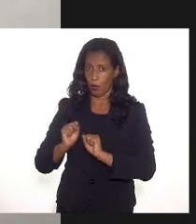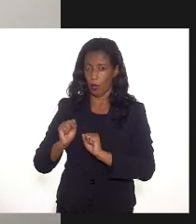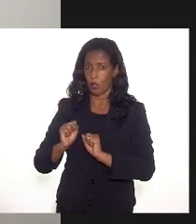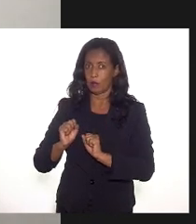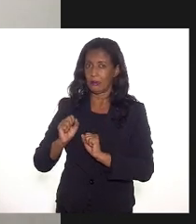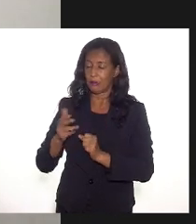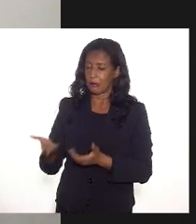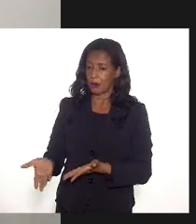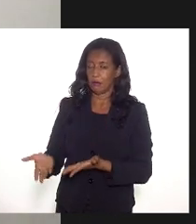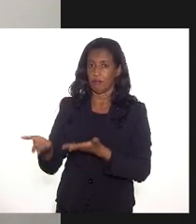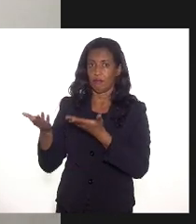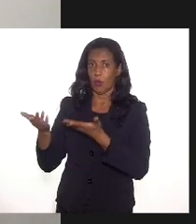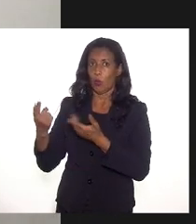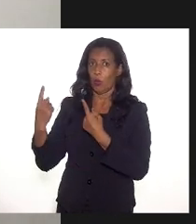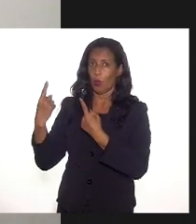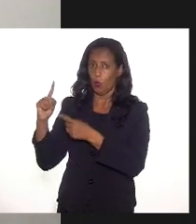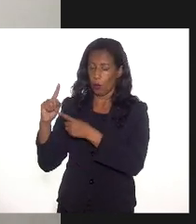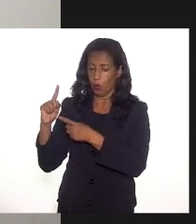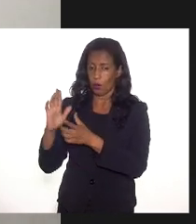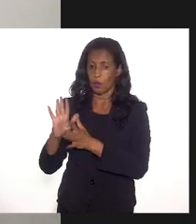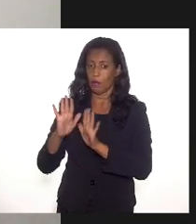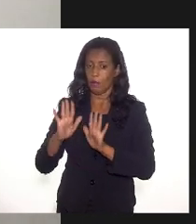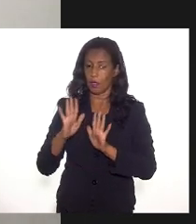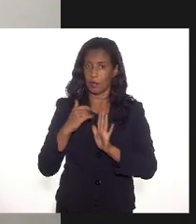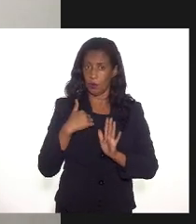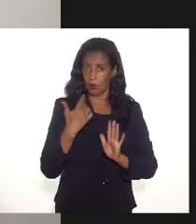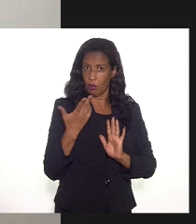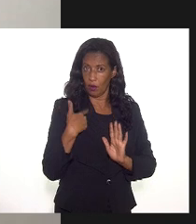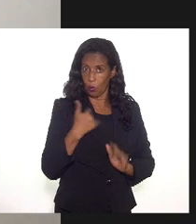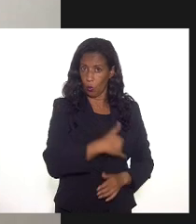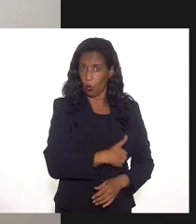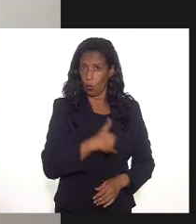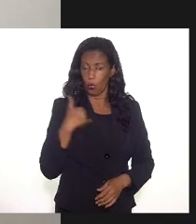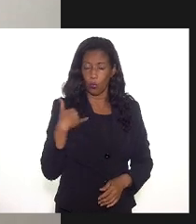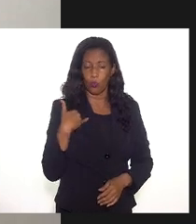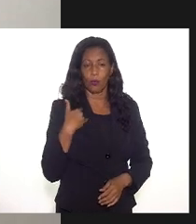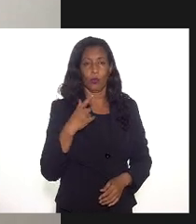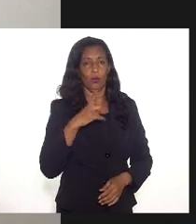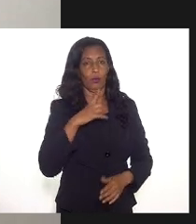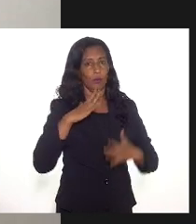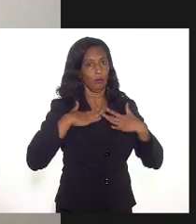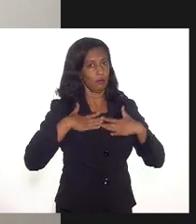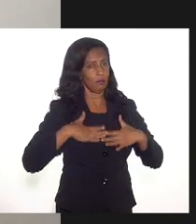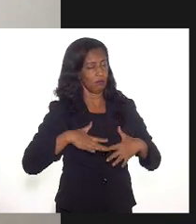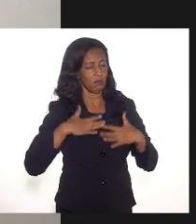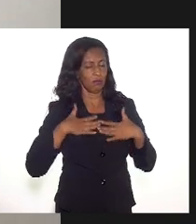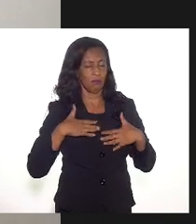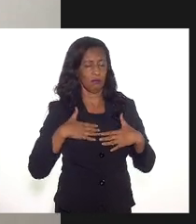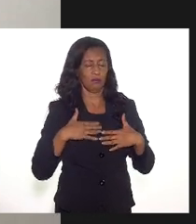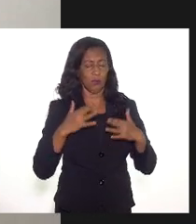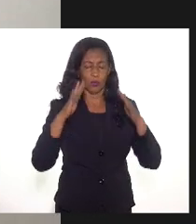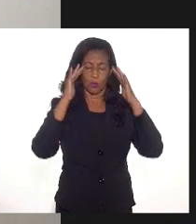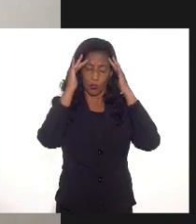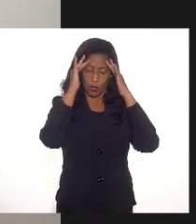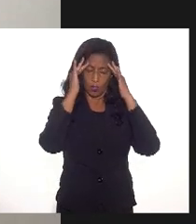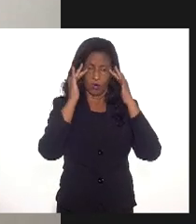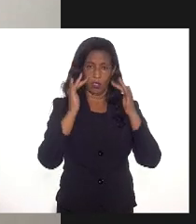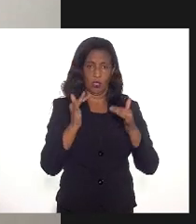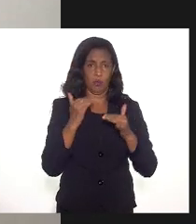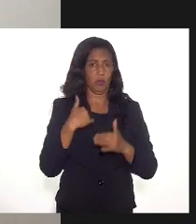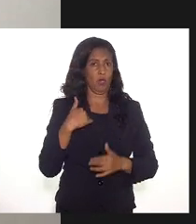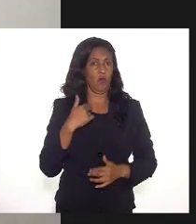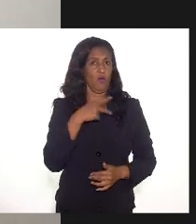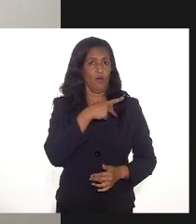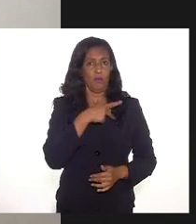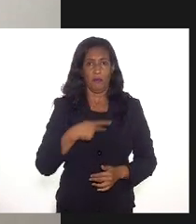levantado, mas eu gostaria aqui de deixar registrado que com muito orgulho, com muita tranquilidade e com muito respeito, eu fui